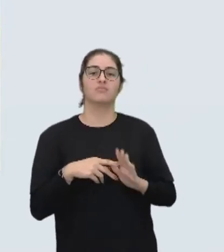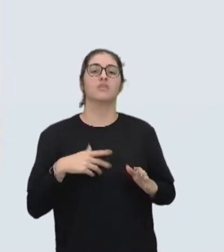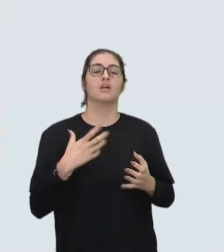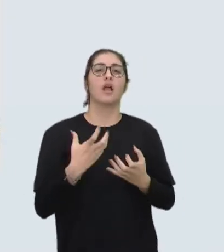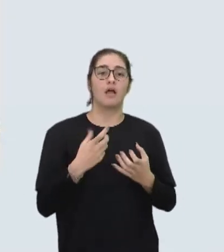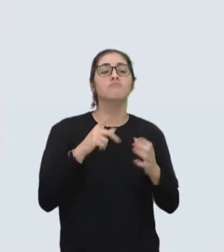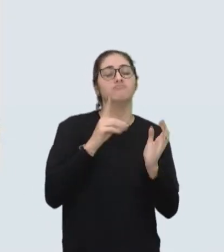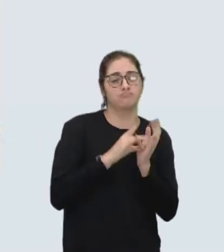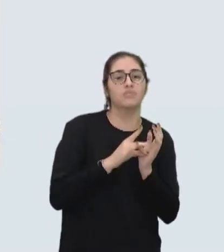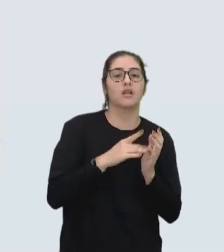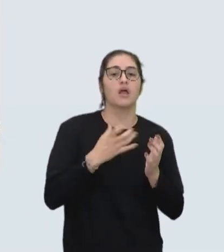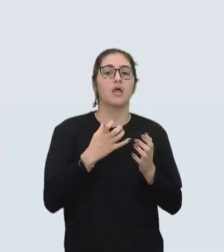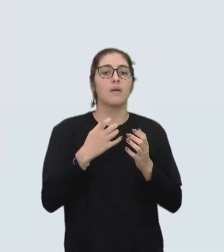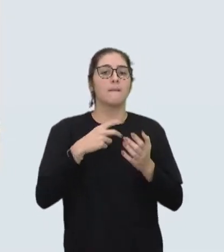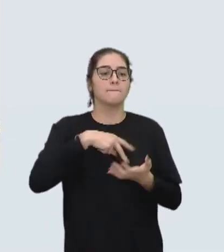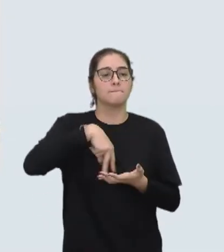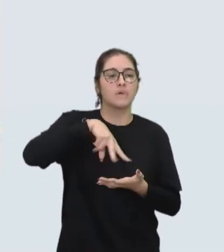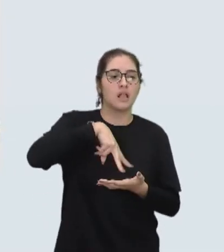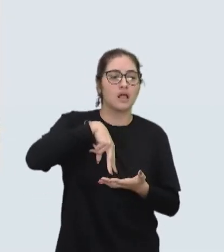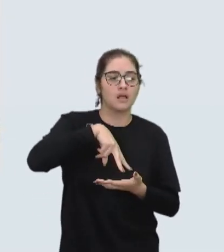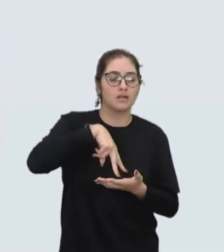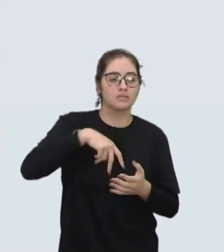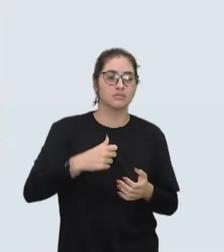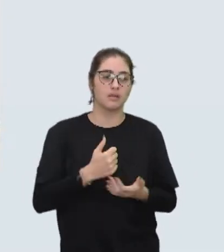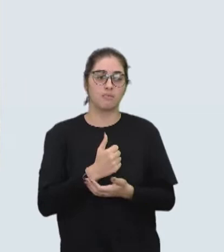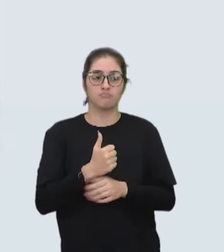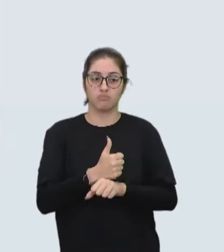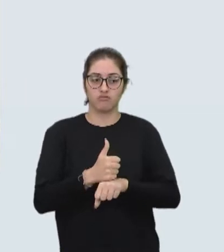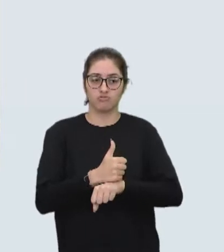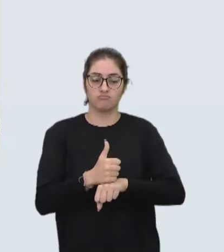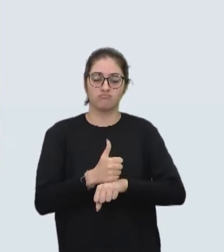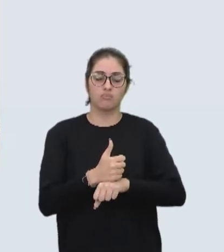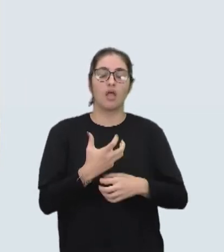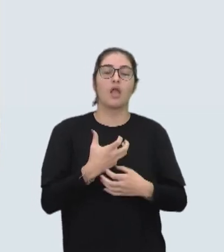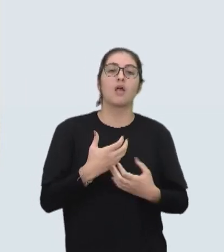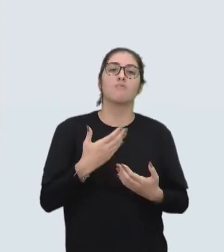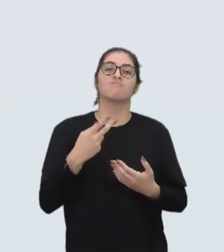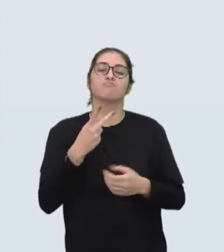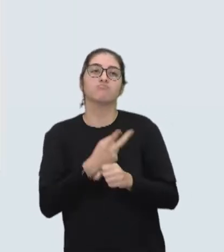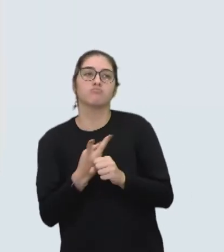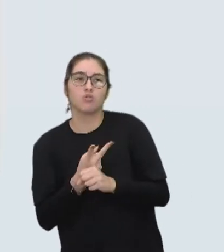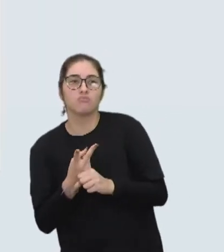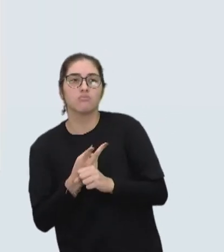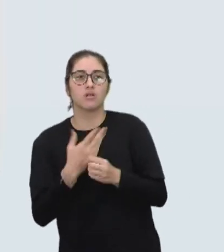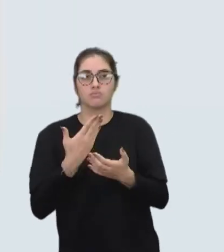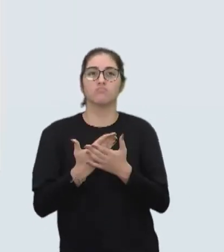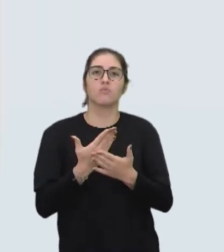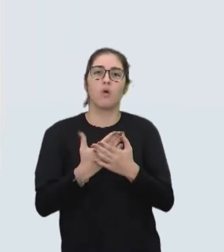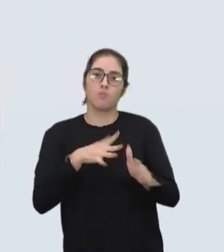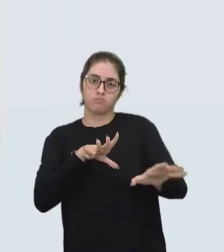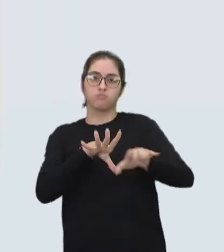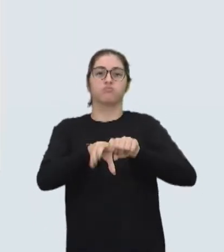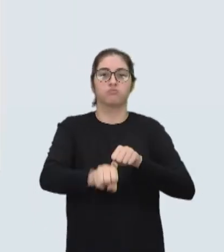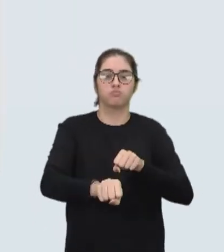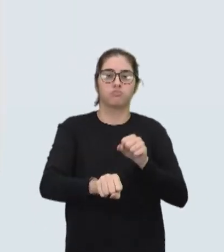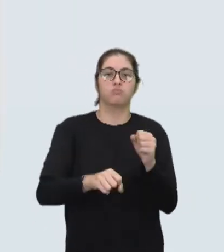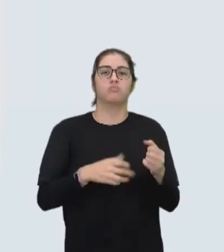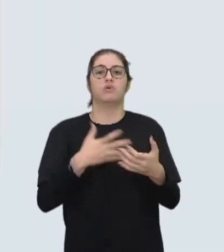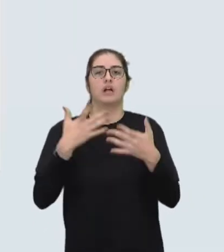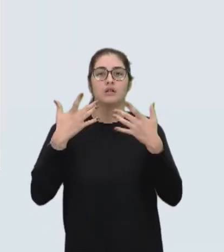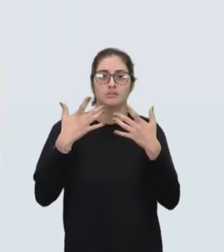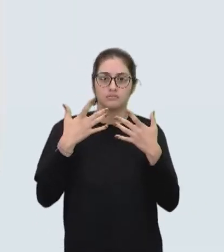pela dança profissional. Então eu precisava procurar uma escola de formação, como o Palácio das Artes, em